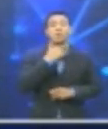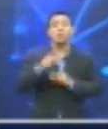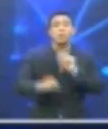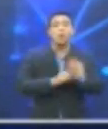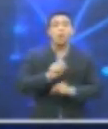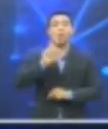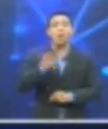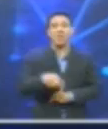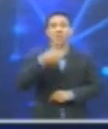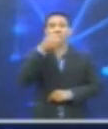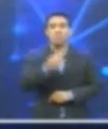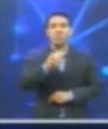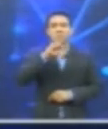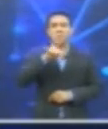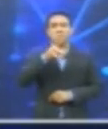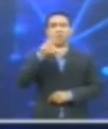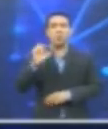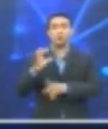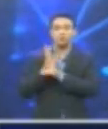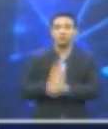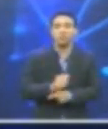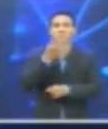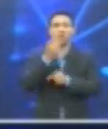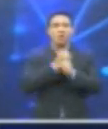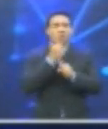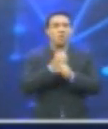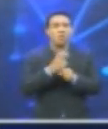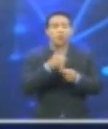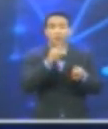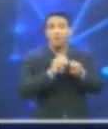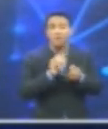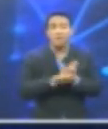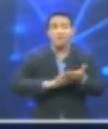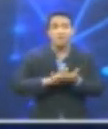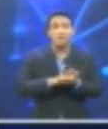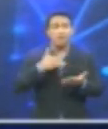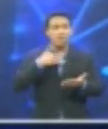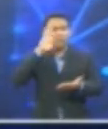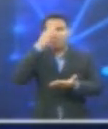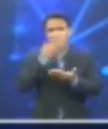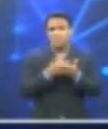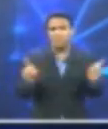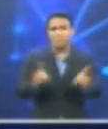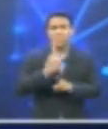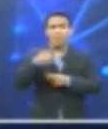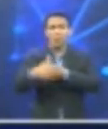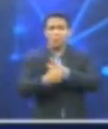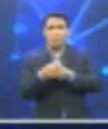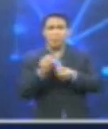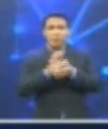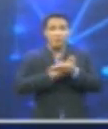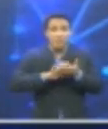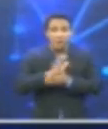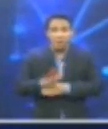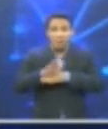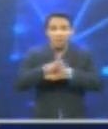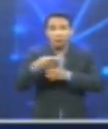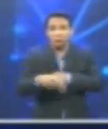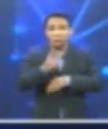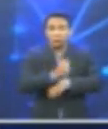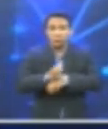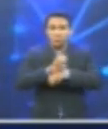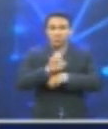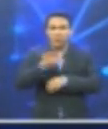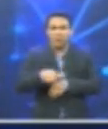nesses 4 anos para não fazer nada. Eu não estou criticando o modelo de vice-governador, é o papel que não faz nada, o vice-governador de